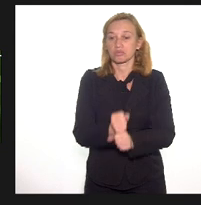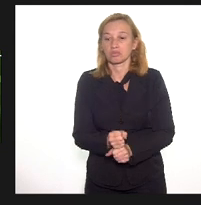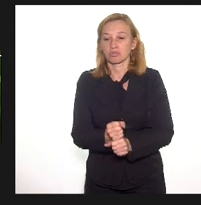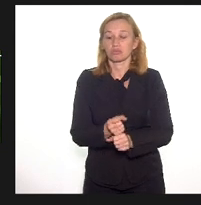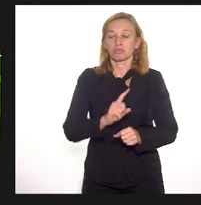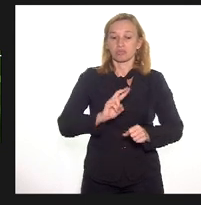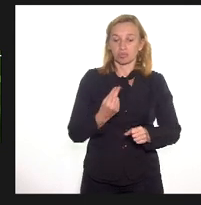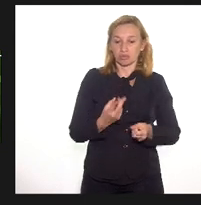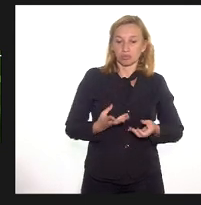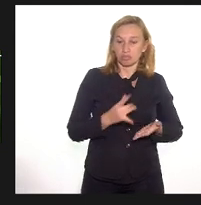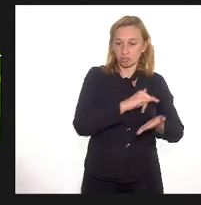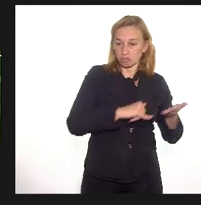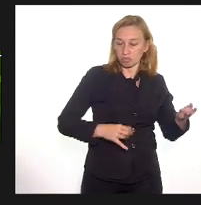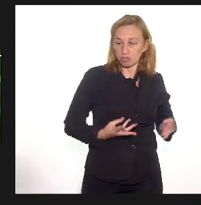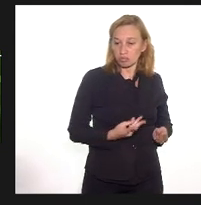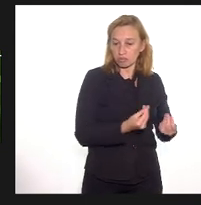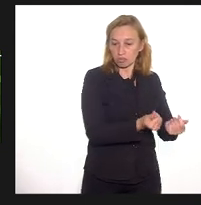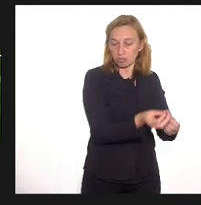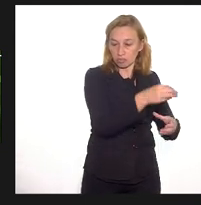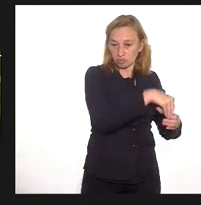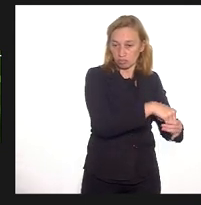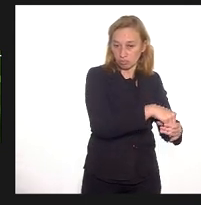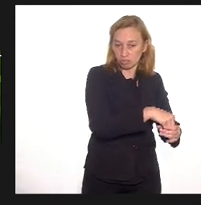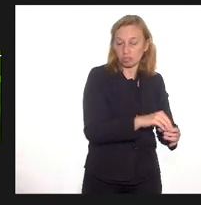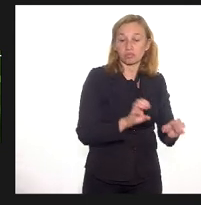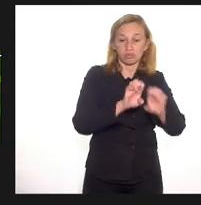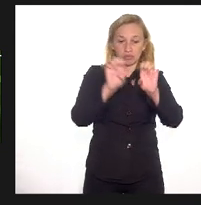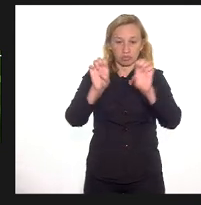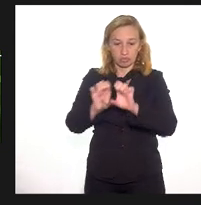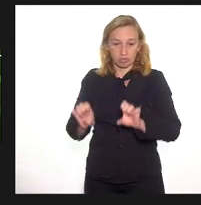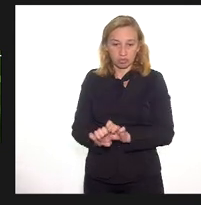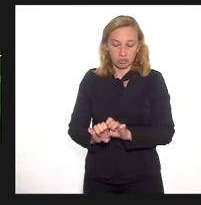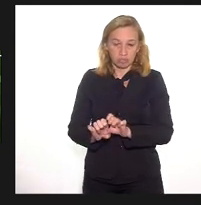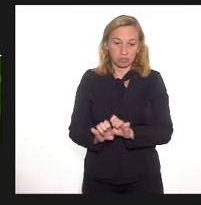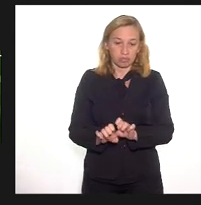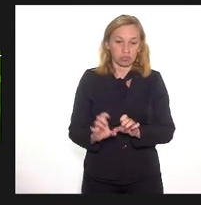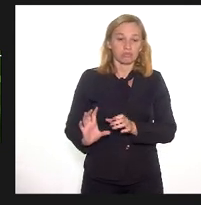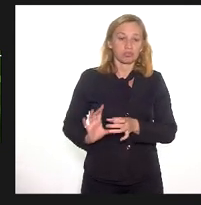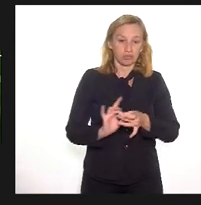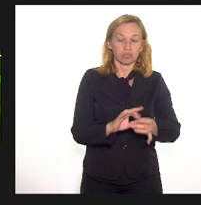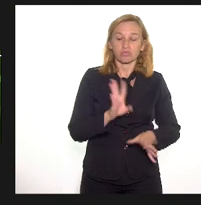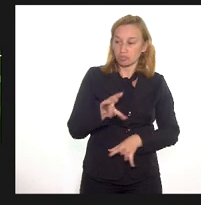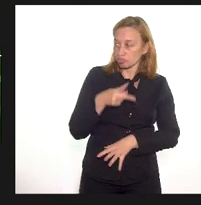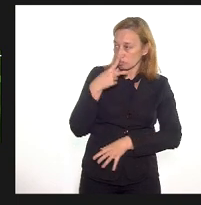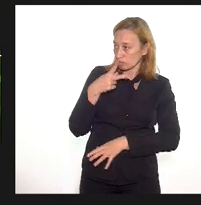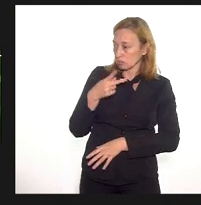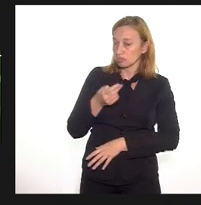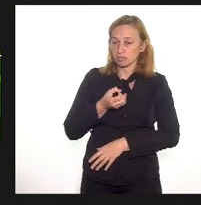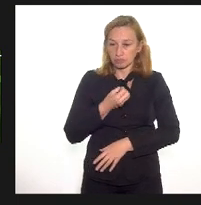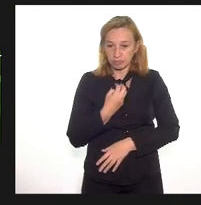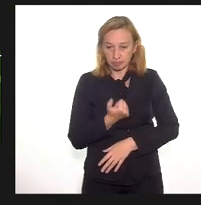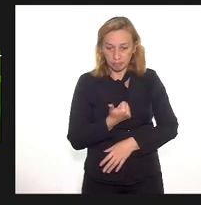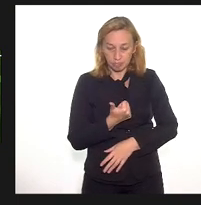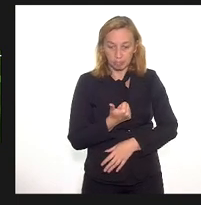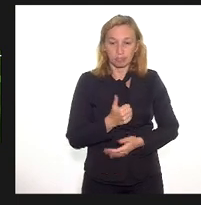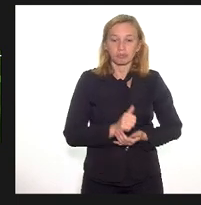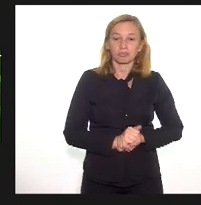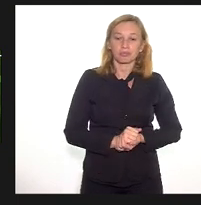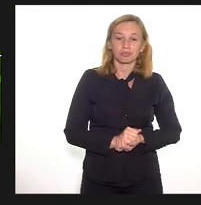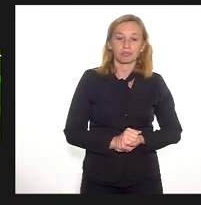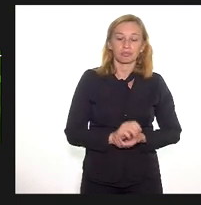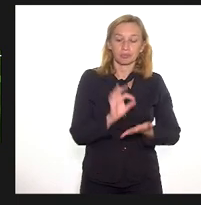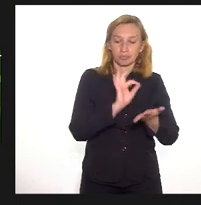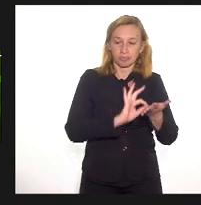internos. A informação ela está estruturada de forma consolidada, a gente já falou bastante sobre isso, é por fase rubrica,